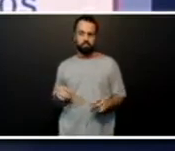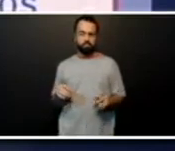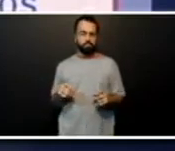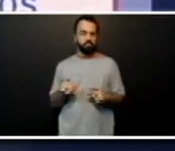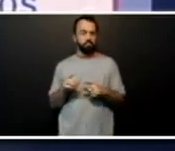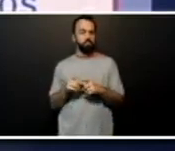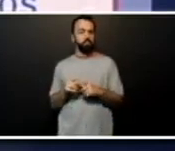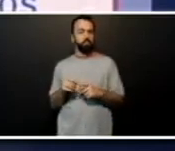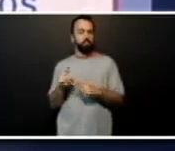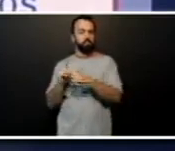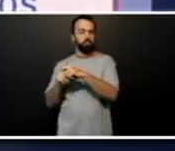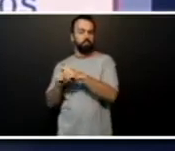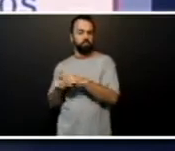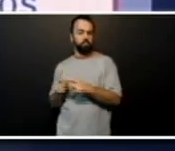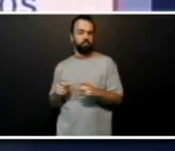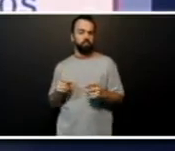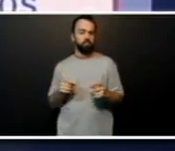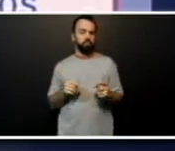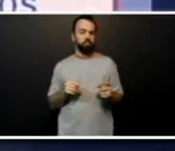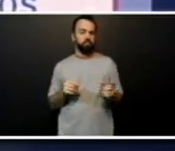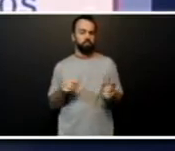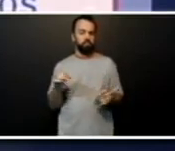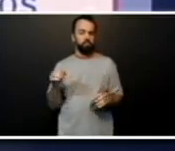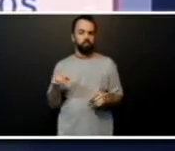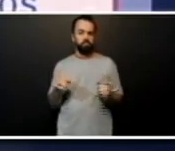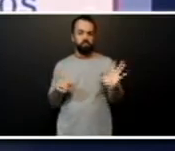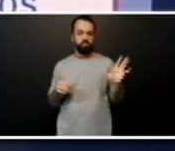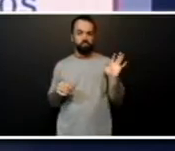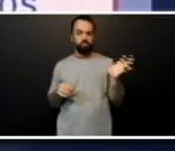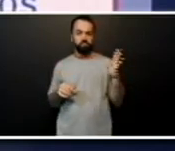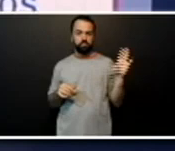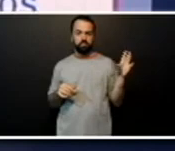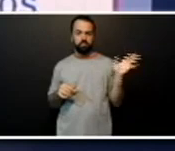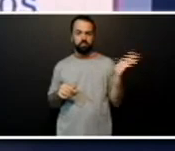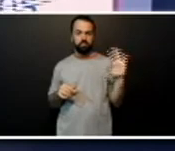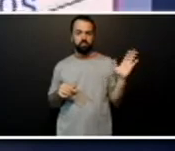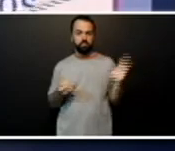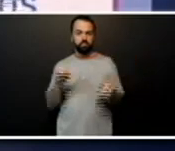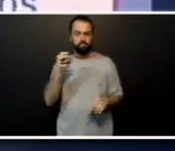Positivos sempre à esquerda do 0.